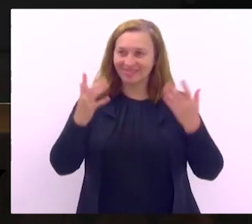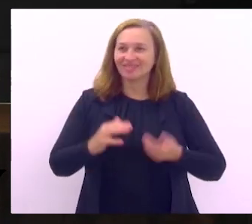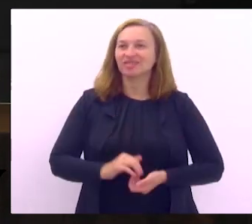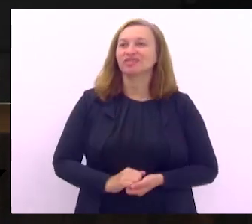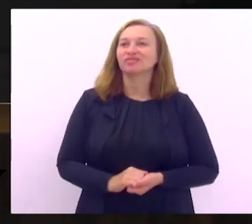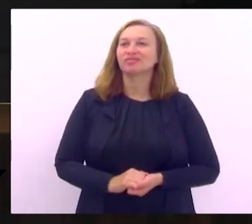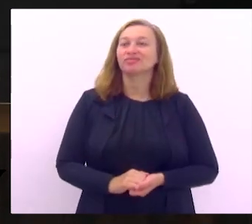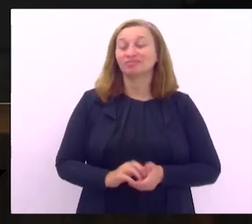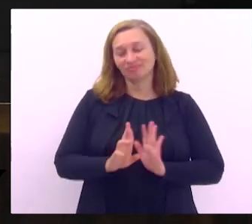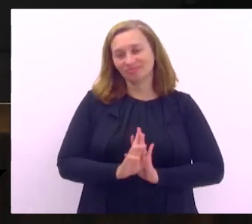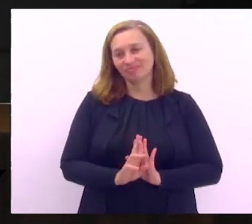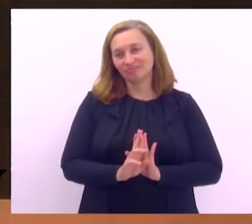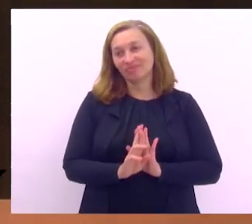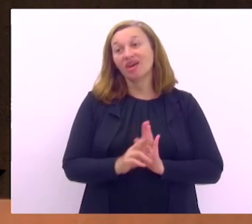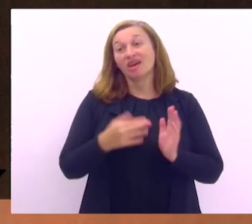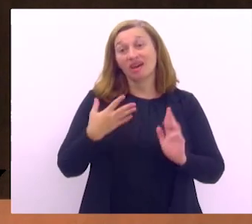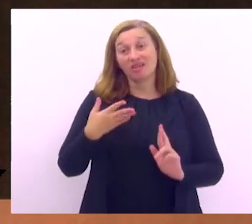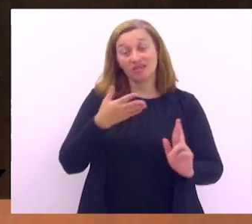Essa é uma referência.